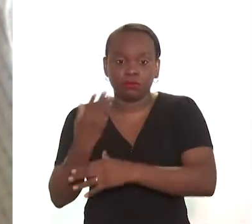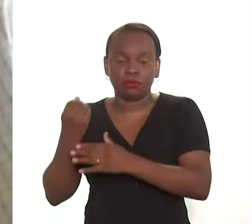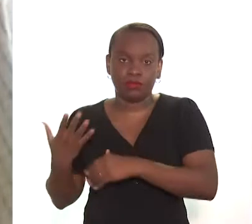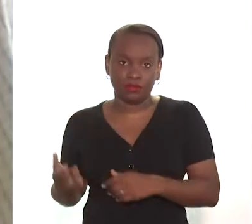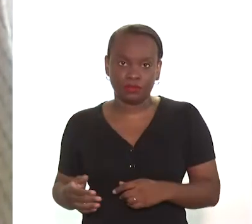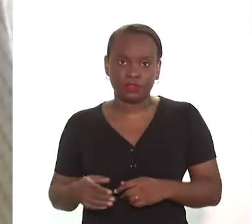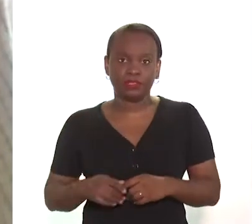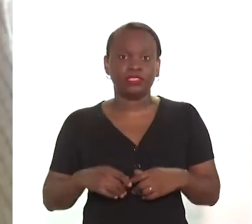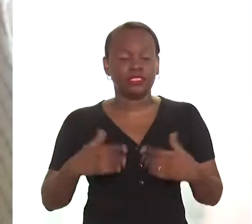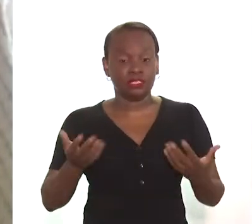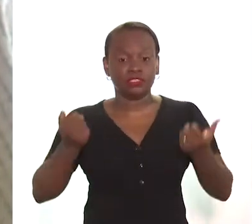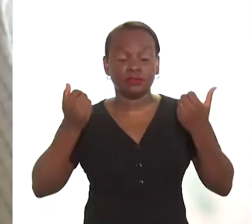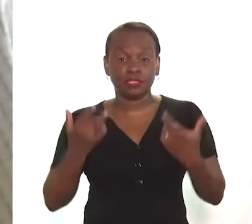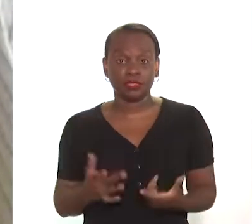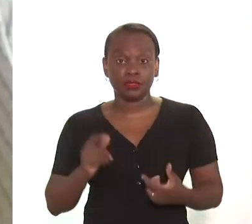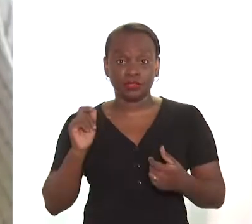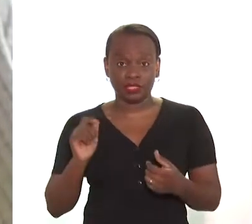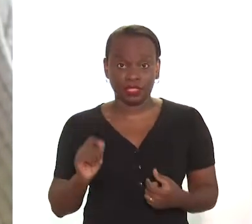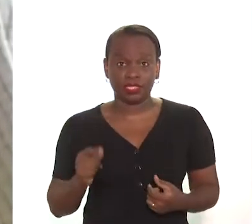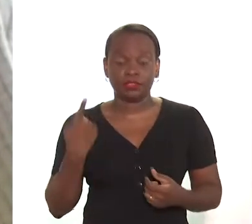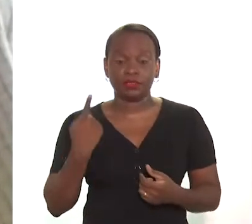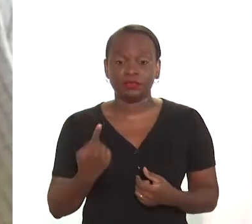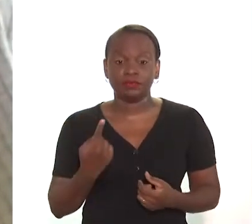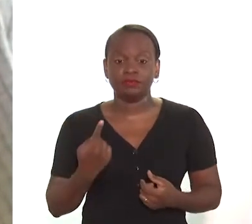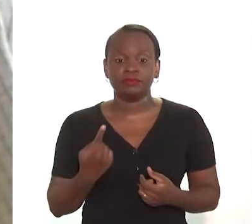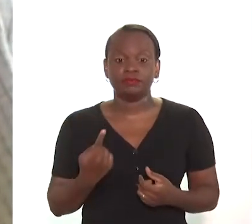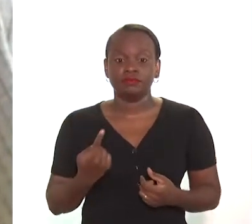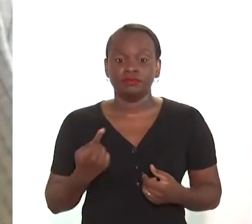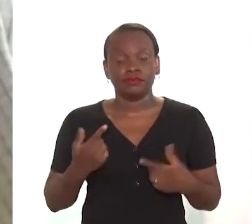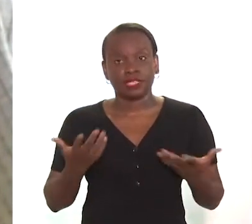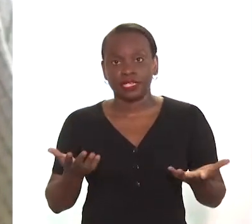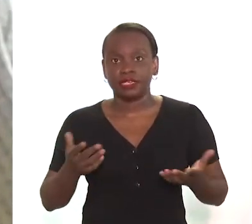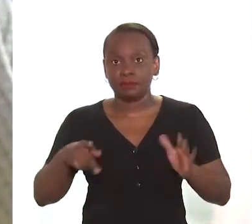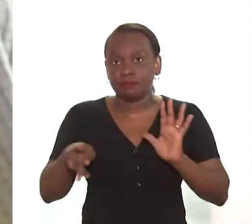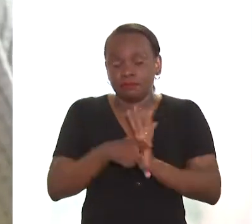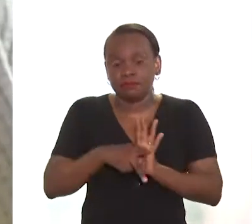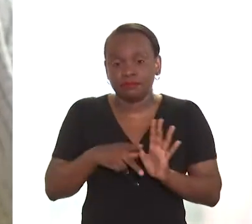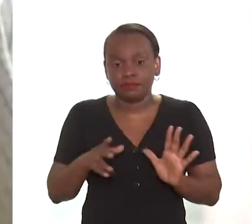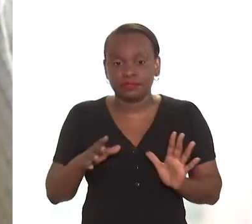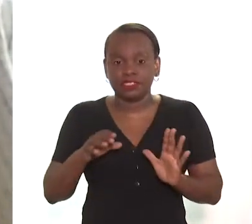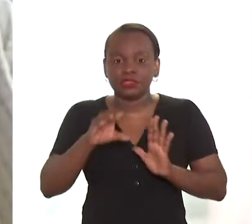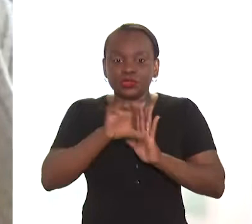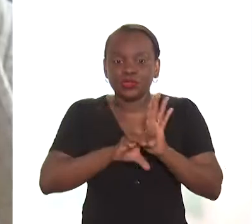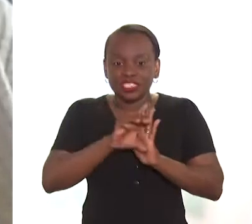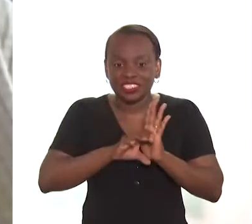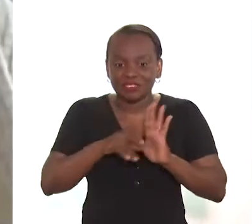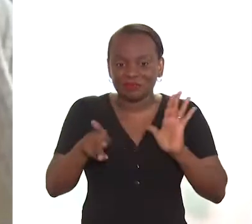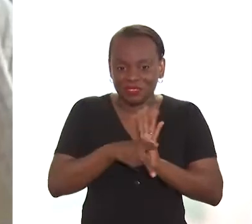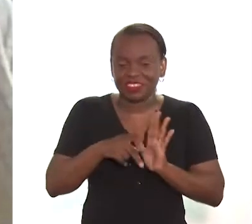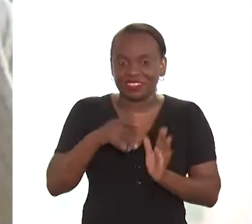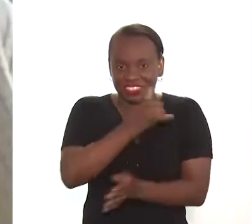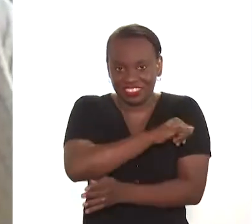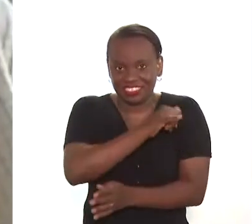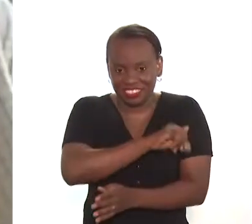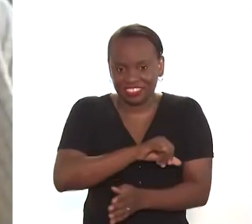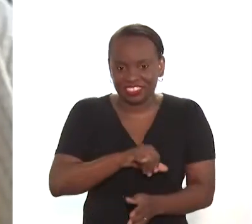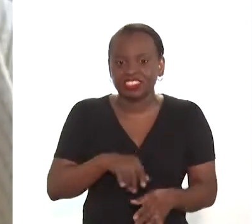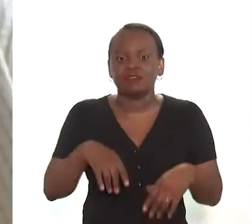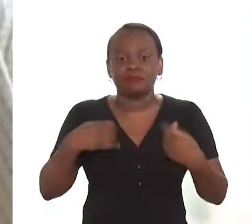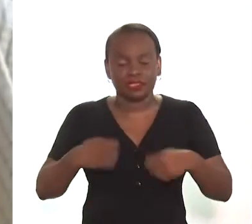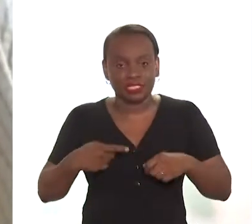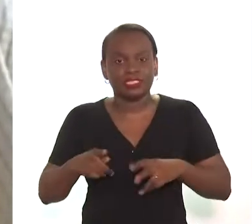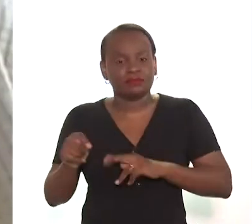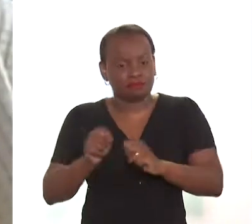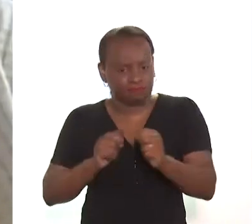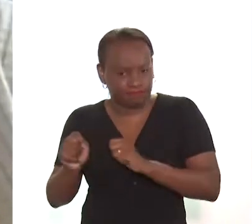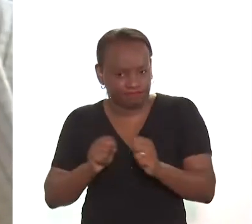isso. Eu diria a você que é uma das, vamos dizer, partes do currículo vitae da cidade